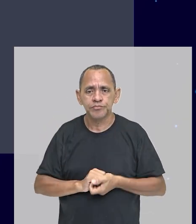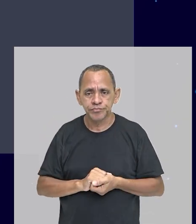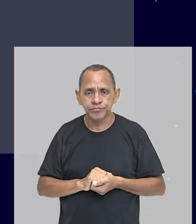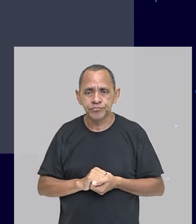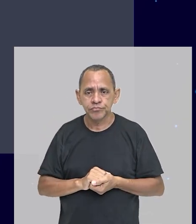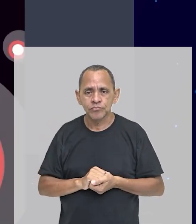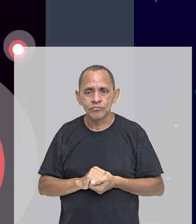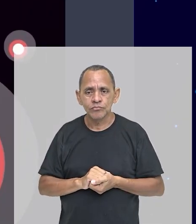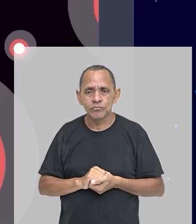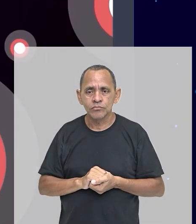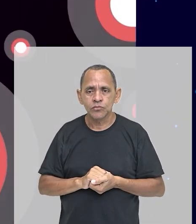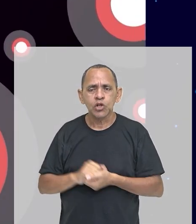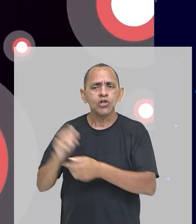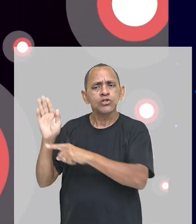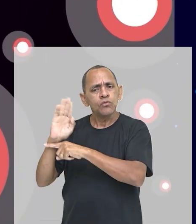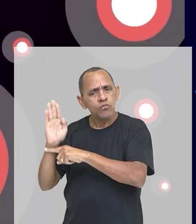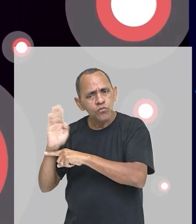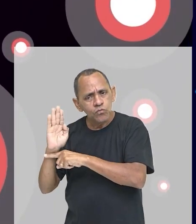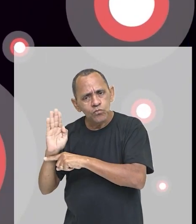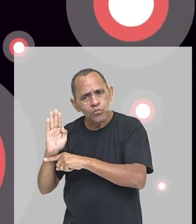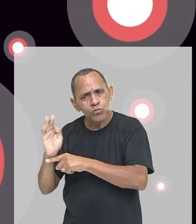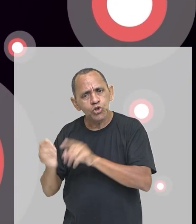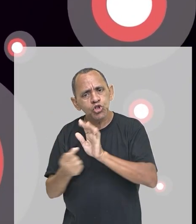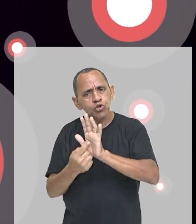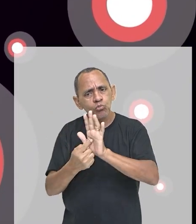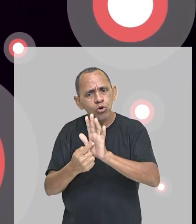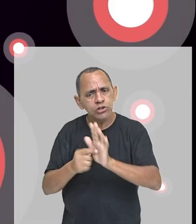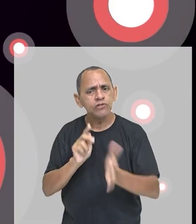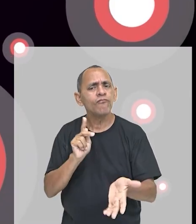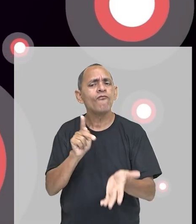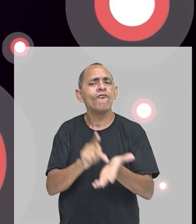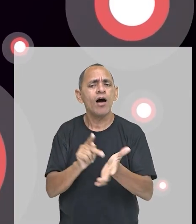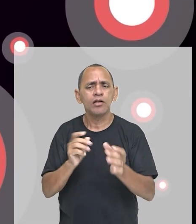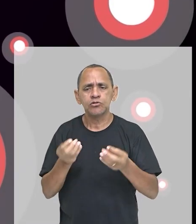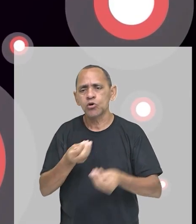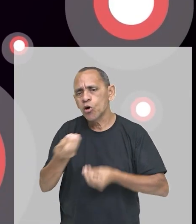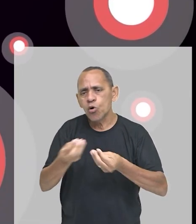VT, né, gente, que trata exatamente dessas